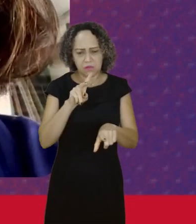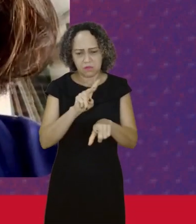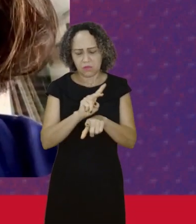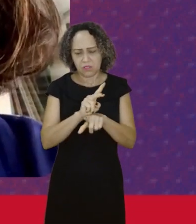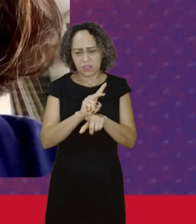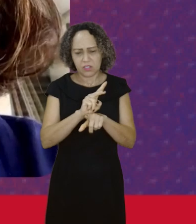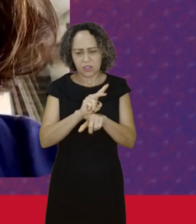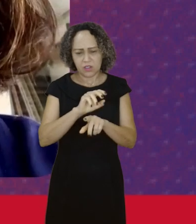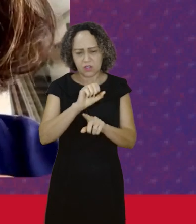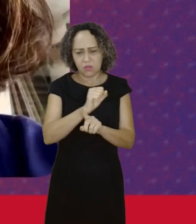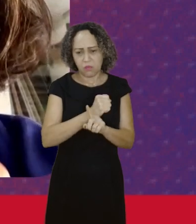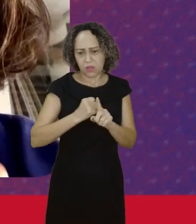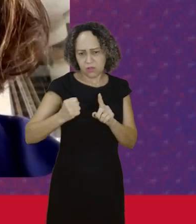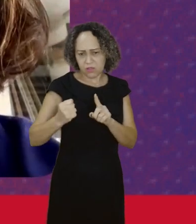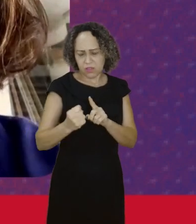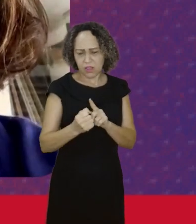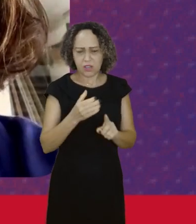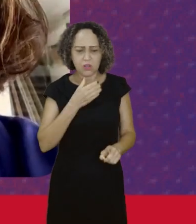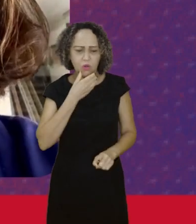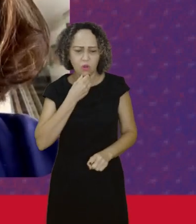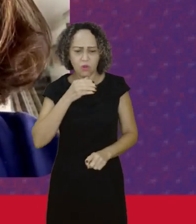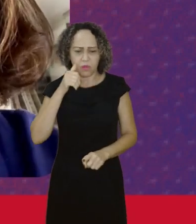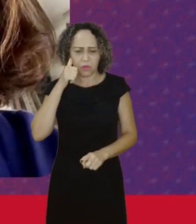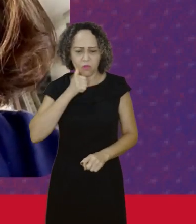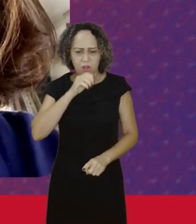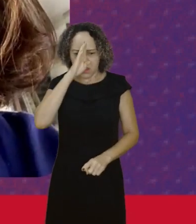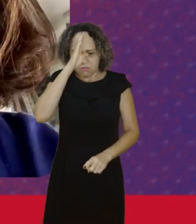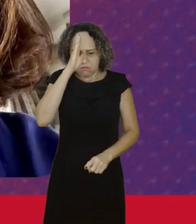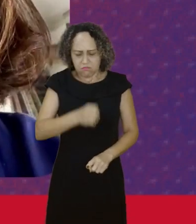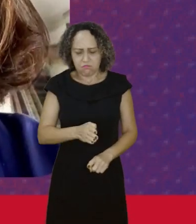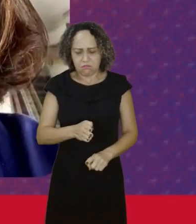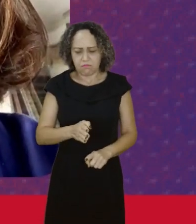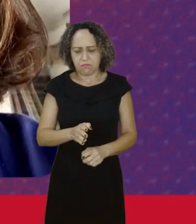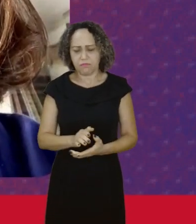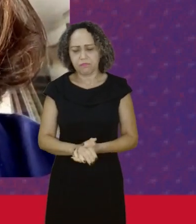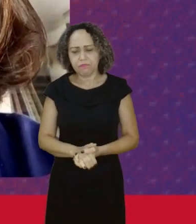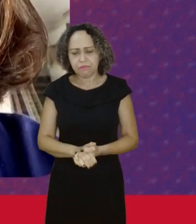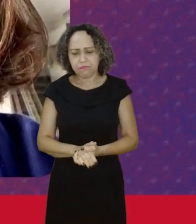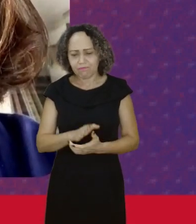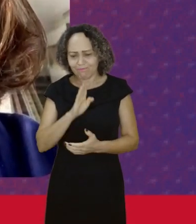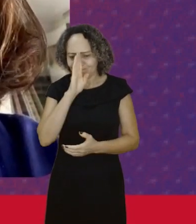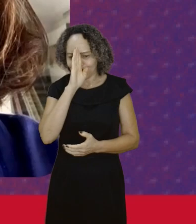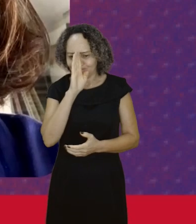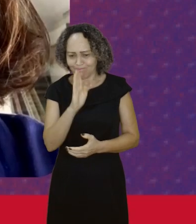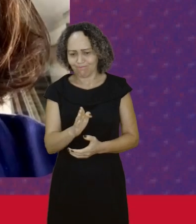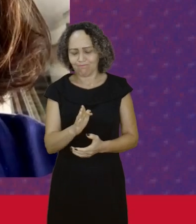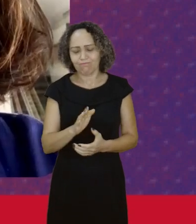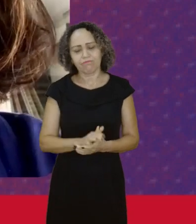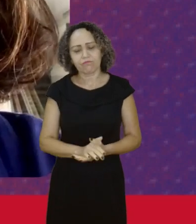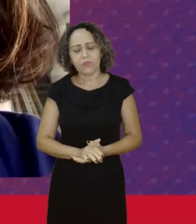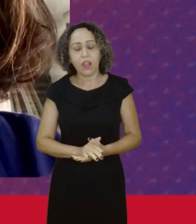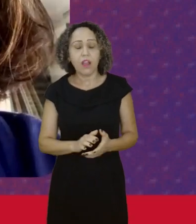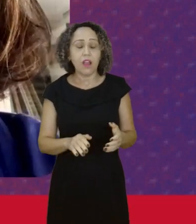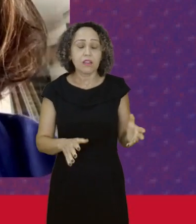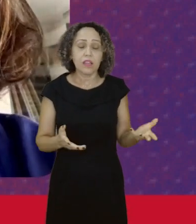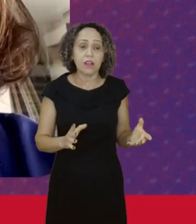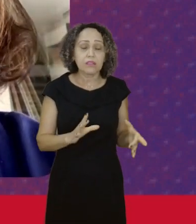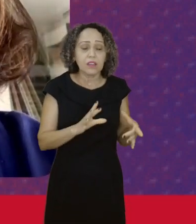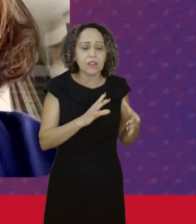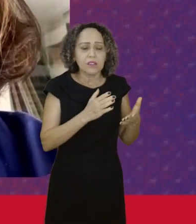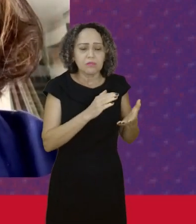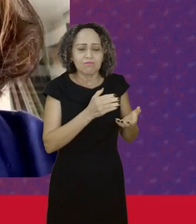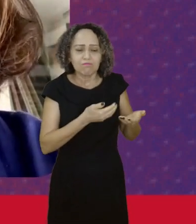heterossexual. A crítica a todas as uniões